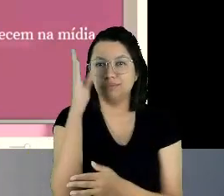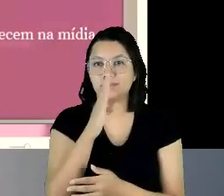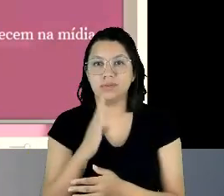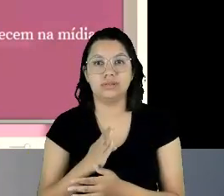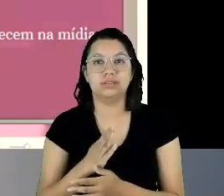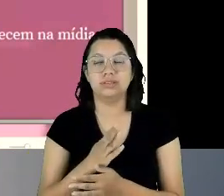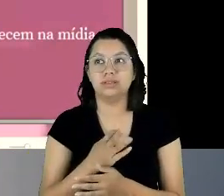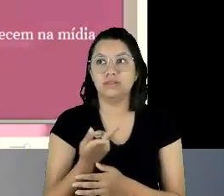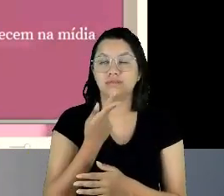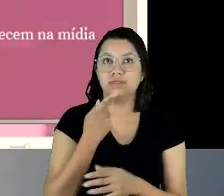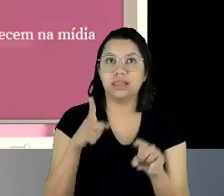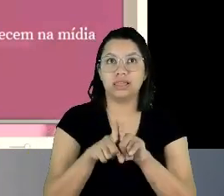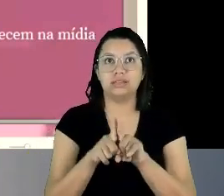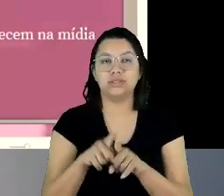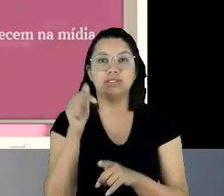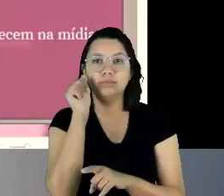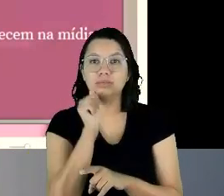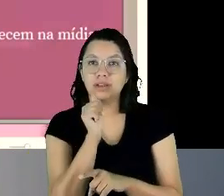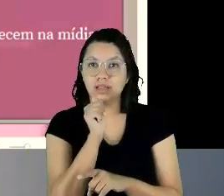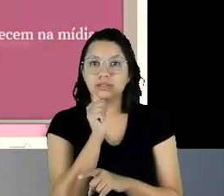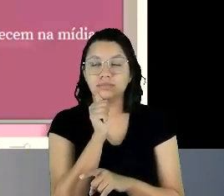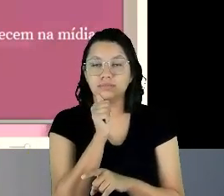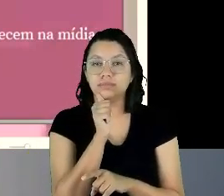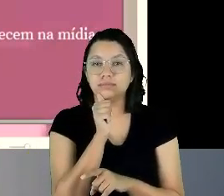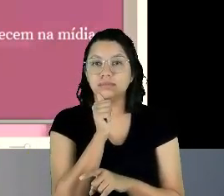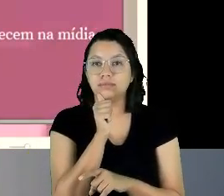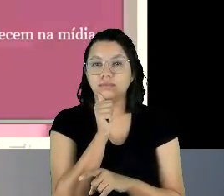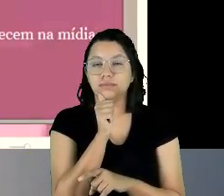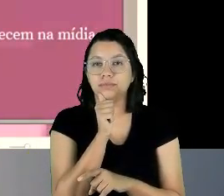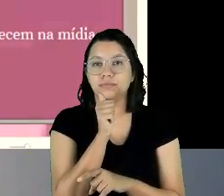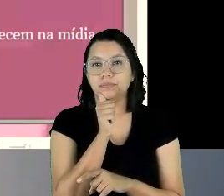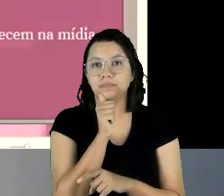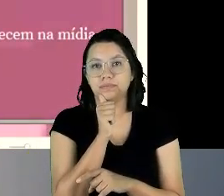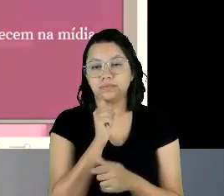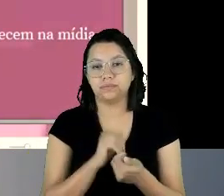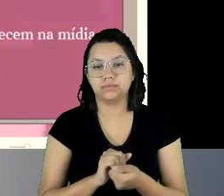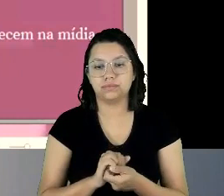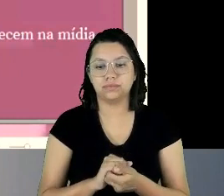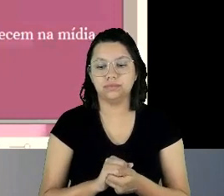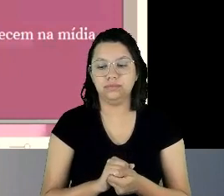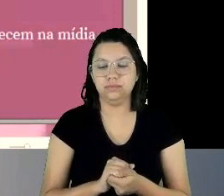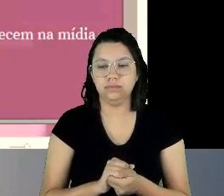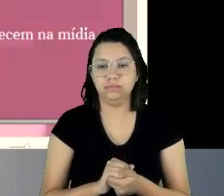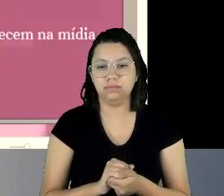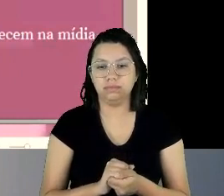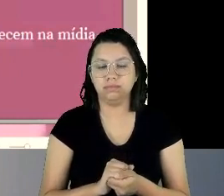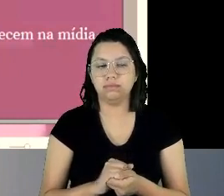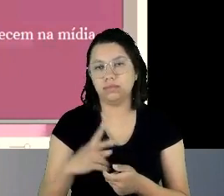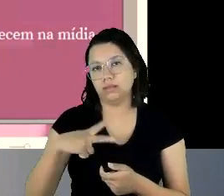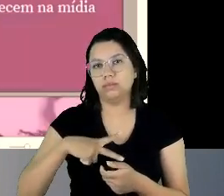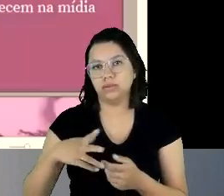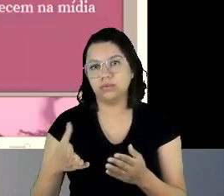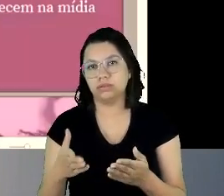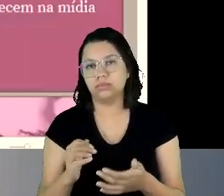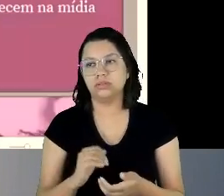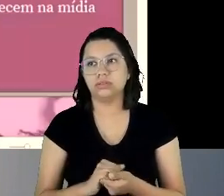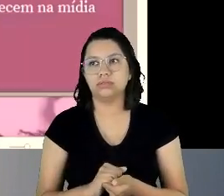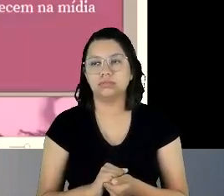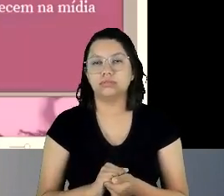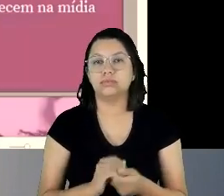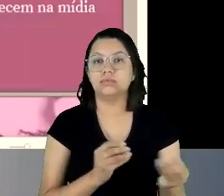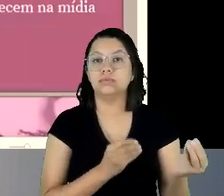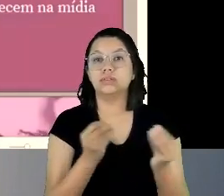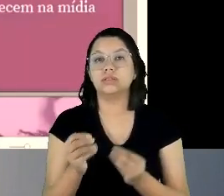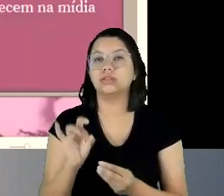Brasil, isso falando de mulheres. particularmente, né? Eu